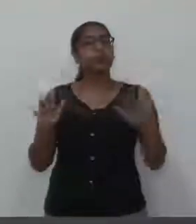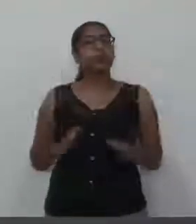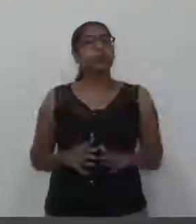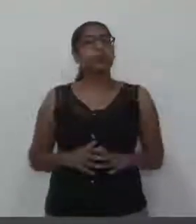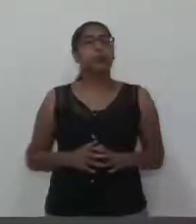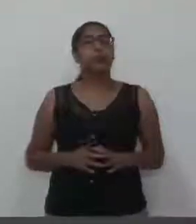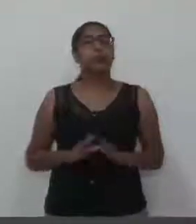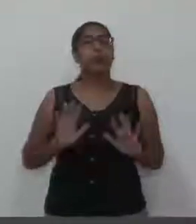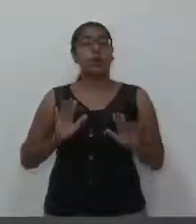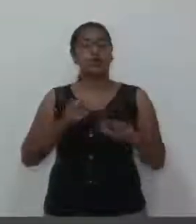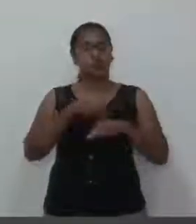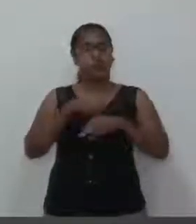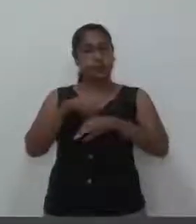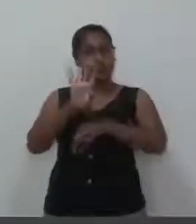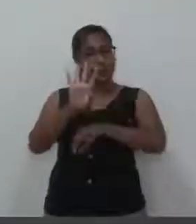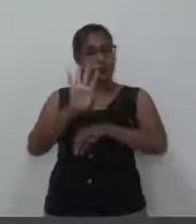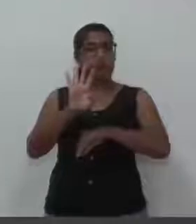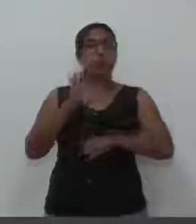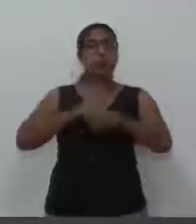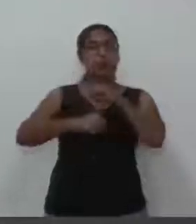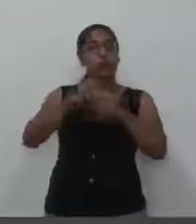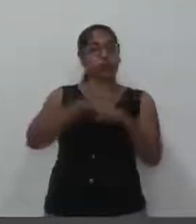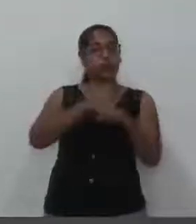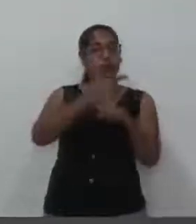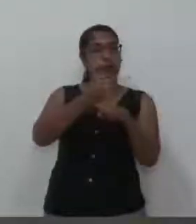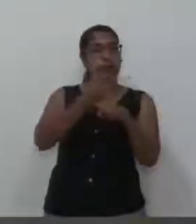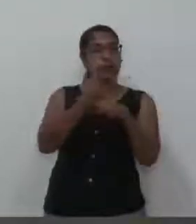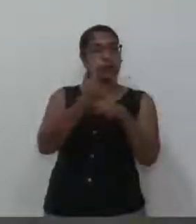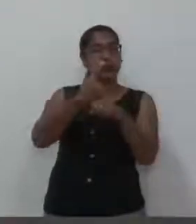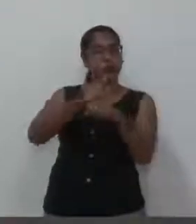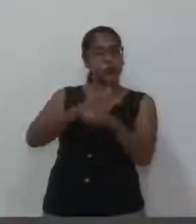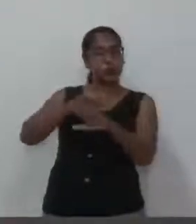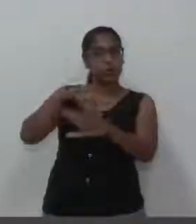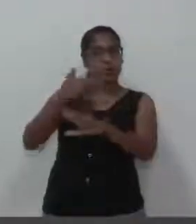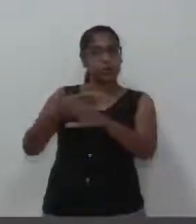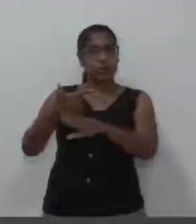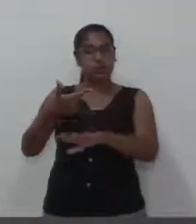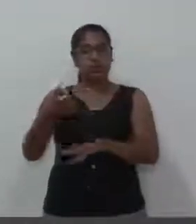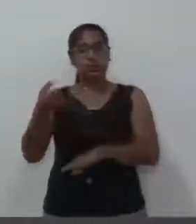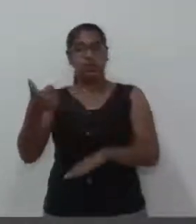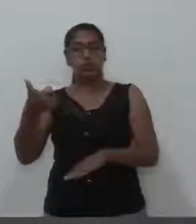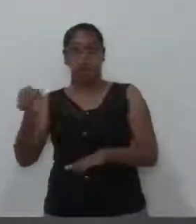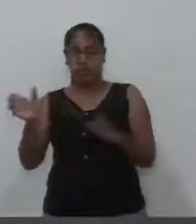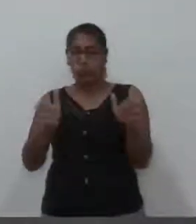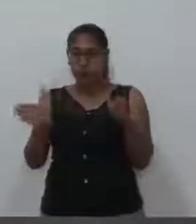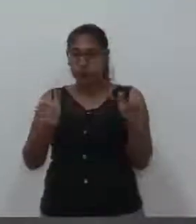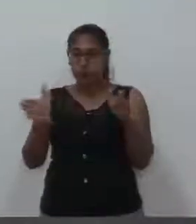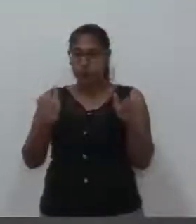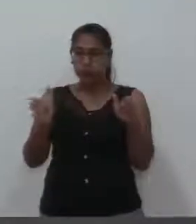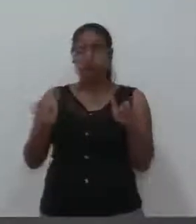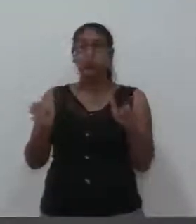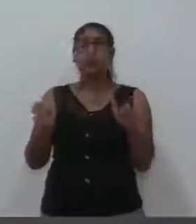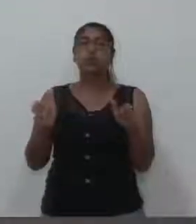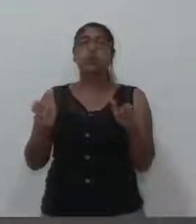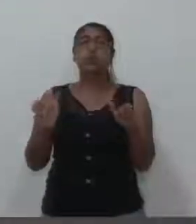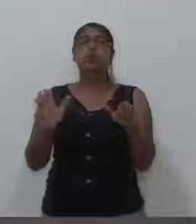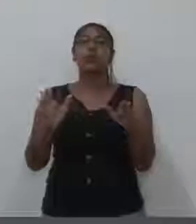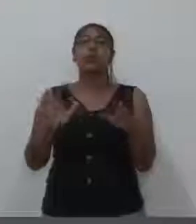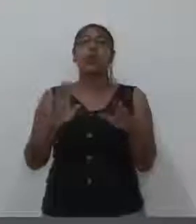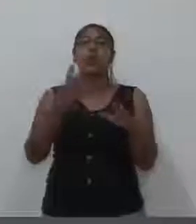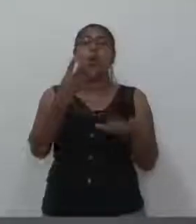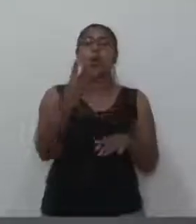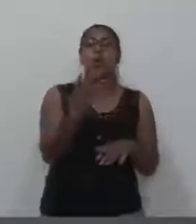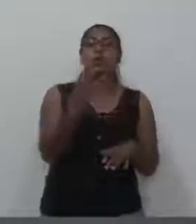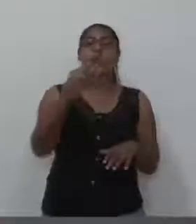uma ideia, de 2017 para 2018... nós tivemos